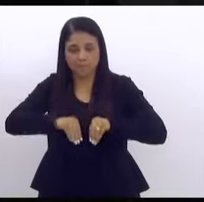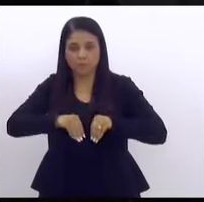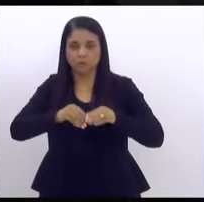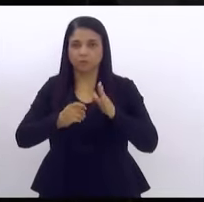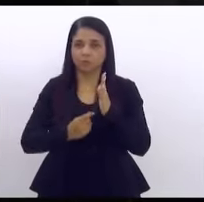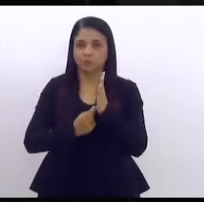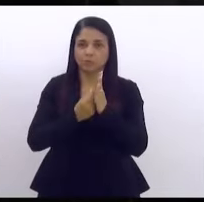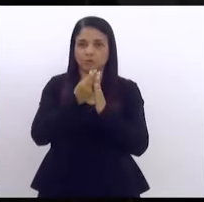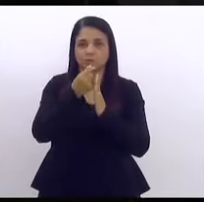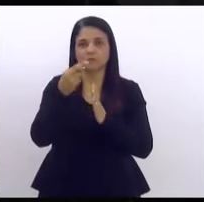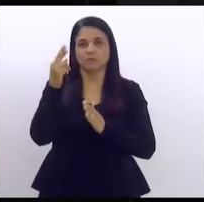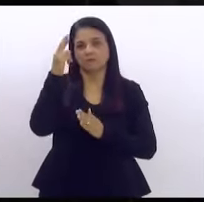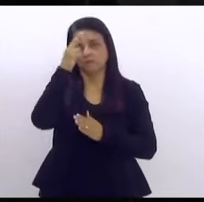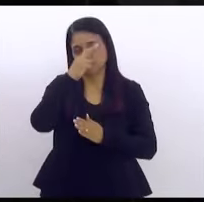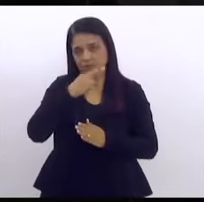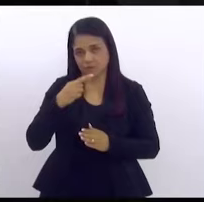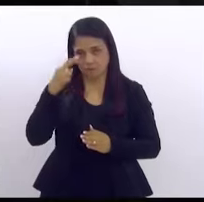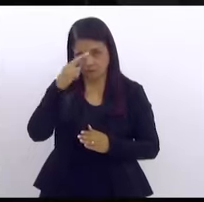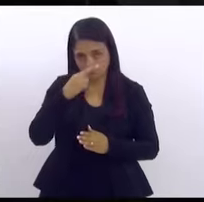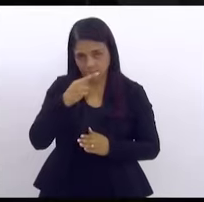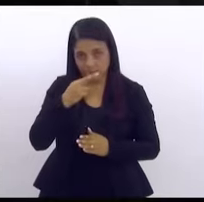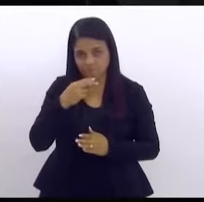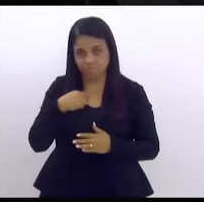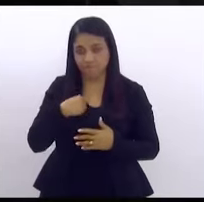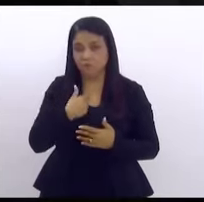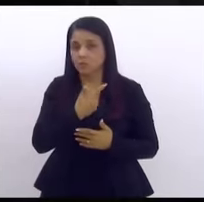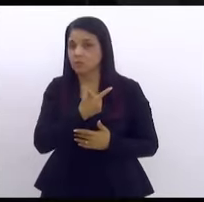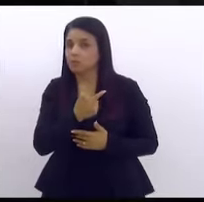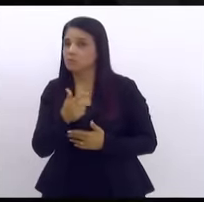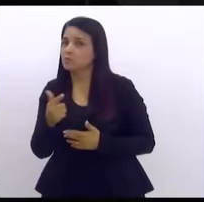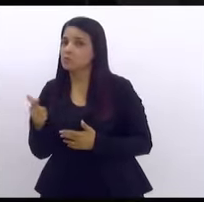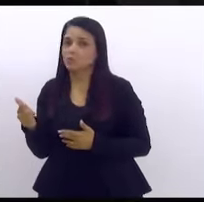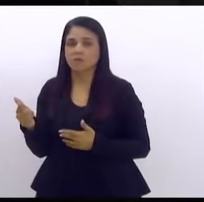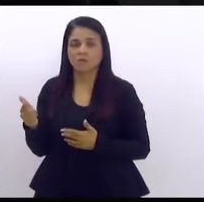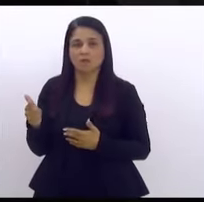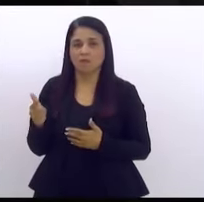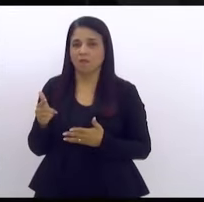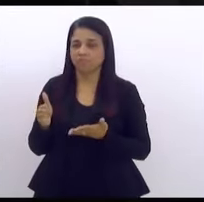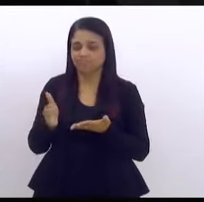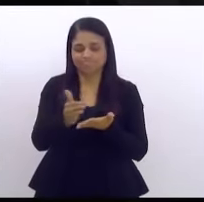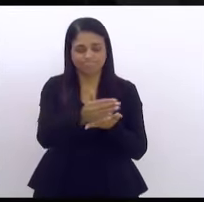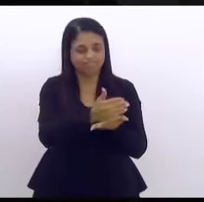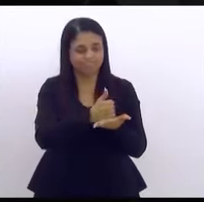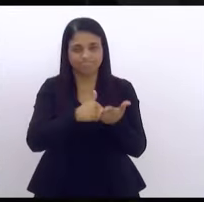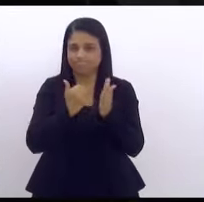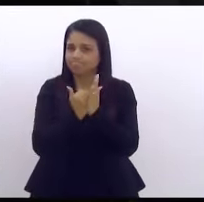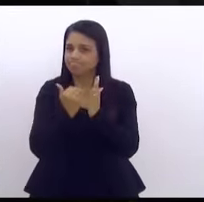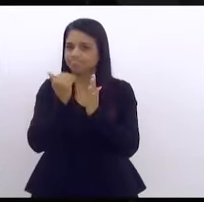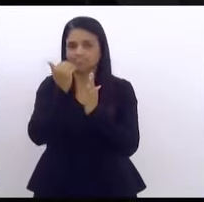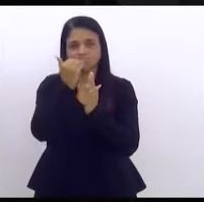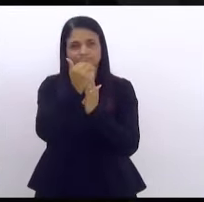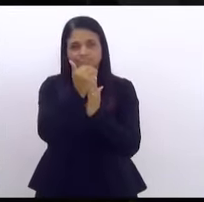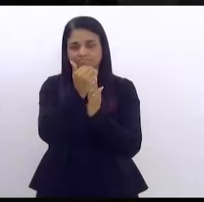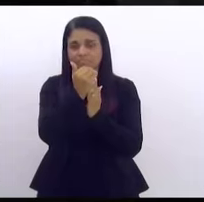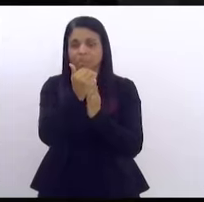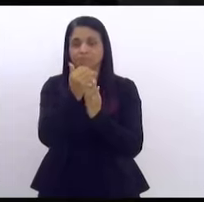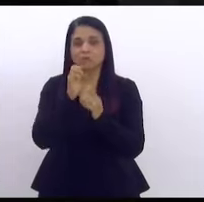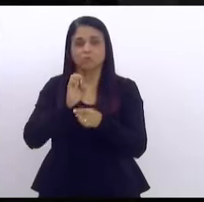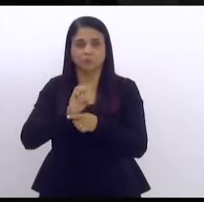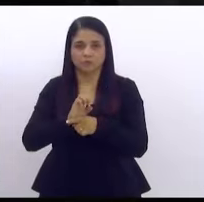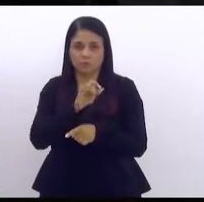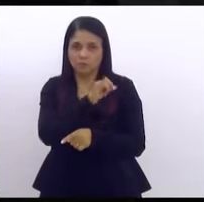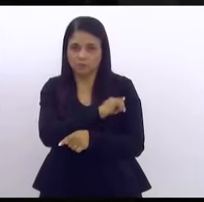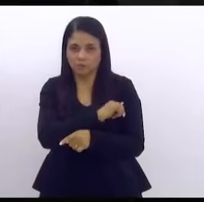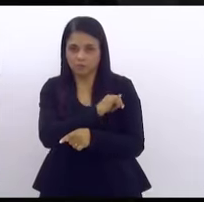orçamentário fiscal. Então, não há um incremento da arrecadação do estado. E, assim como os